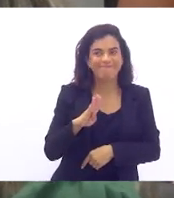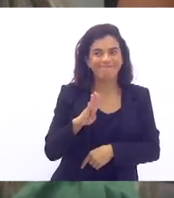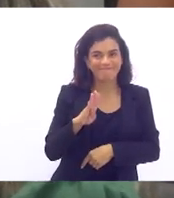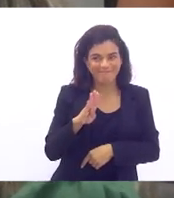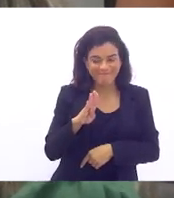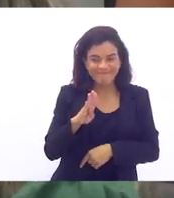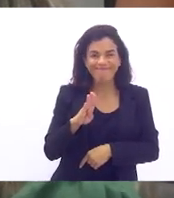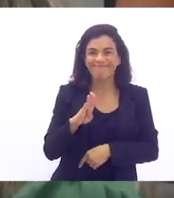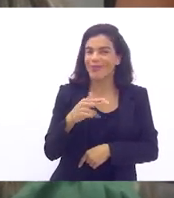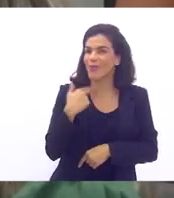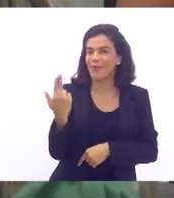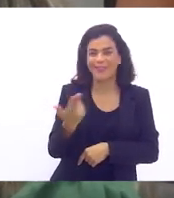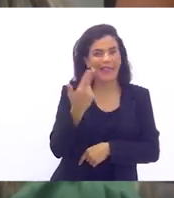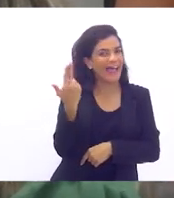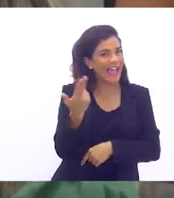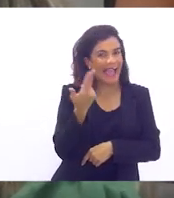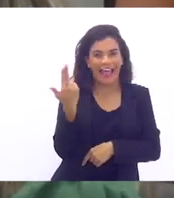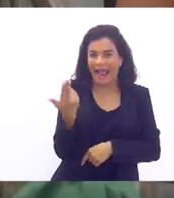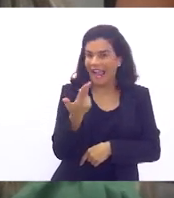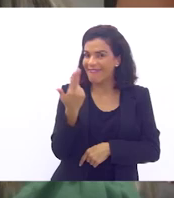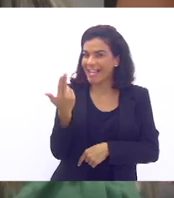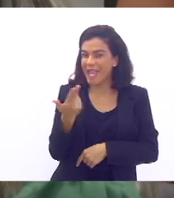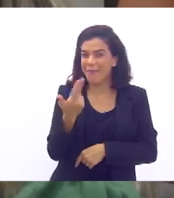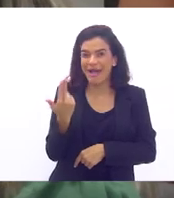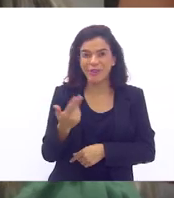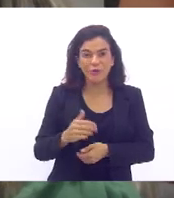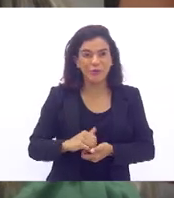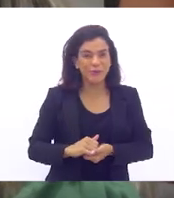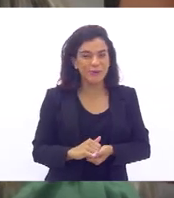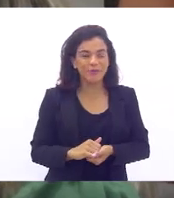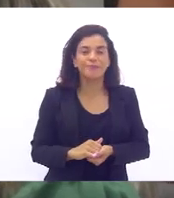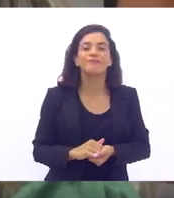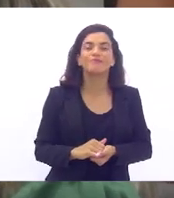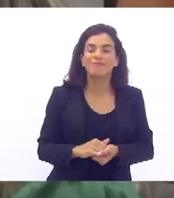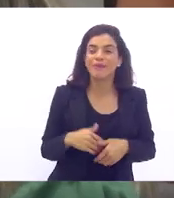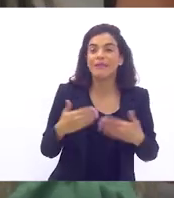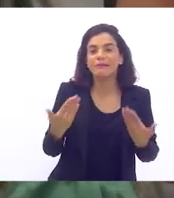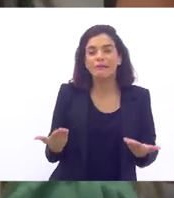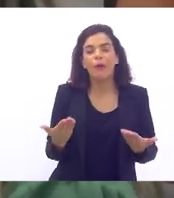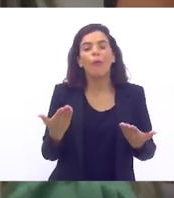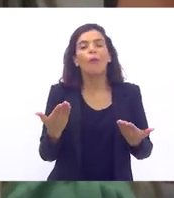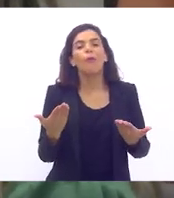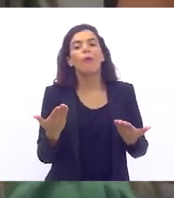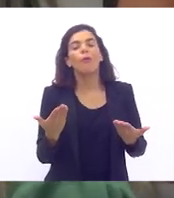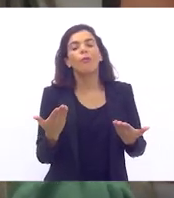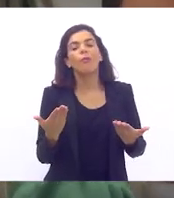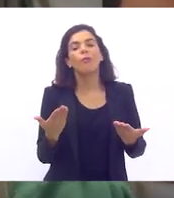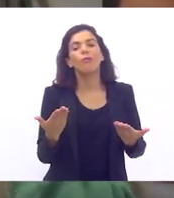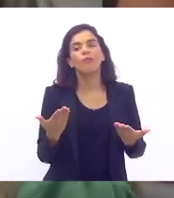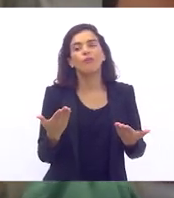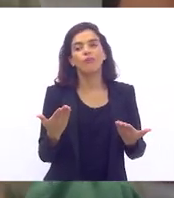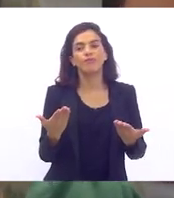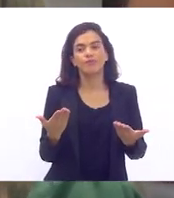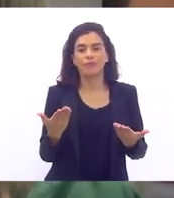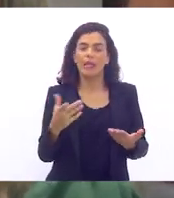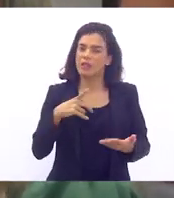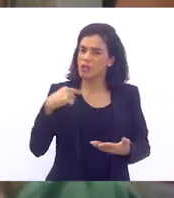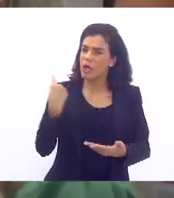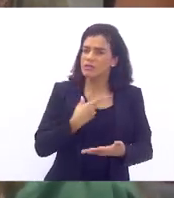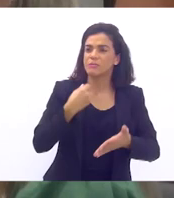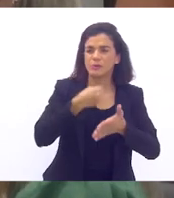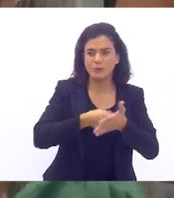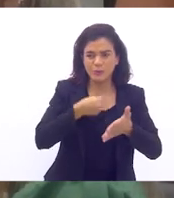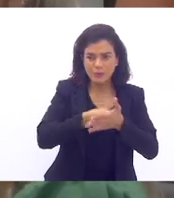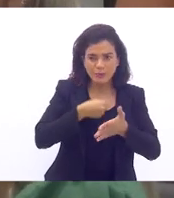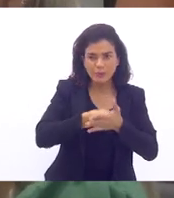não vai certo pelo contrário vai acabar prejudicando então assim a gente tem batalhado